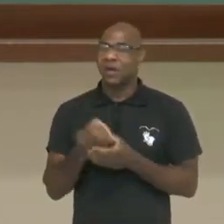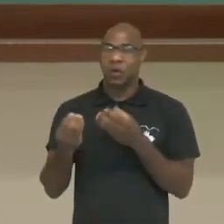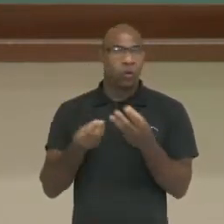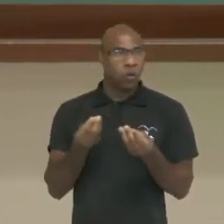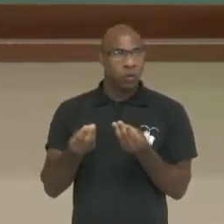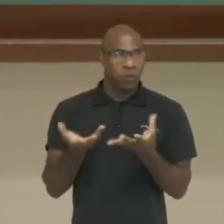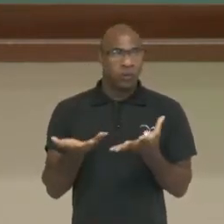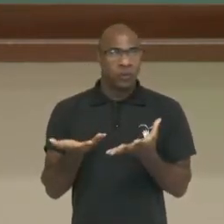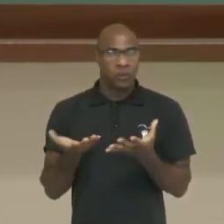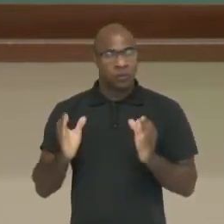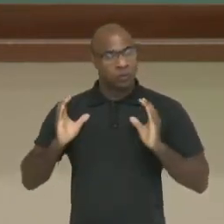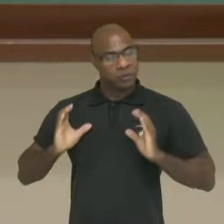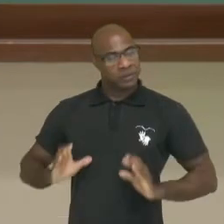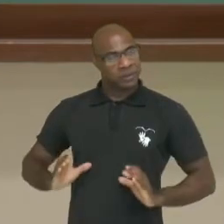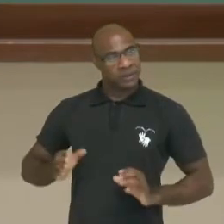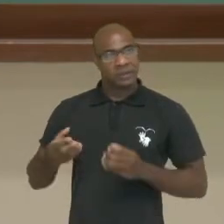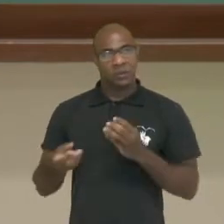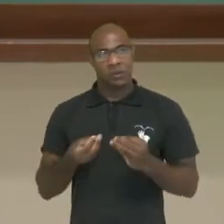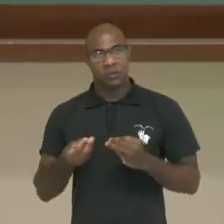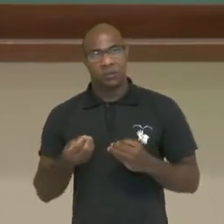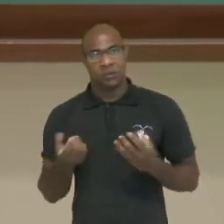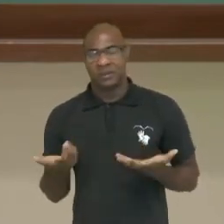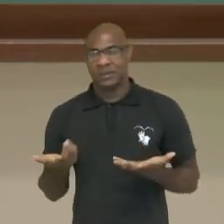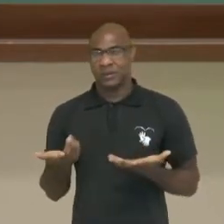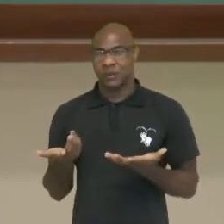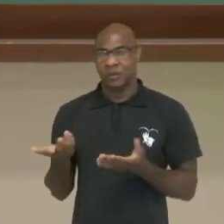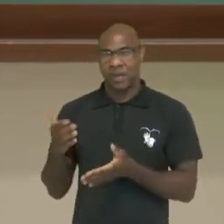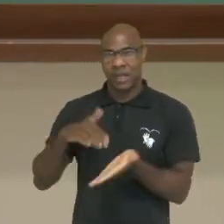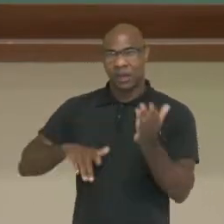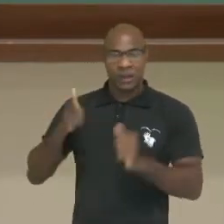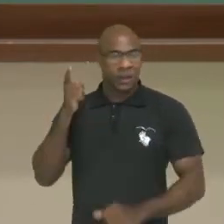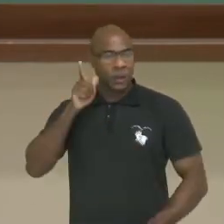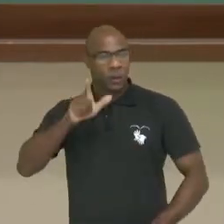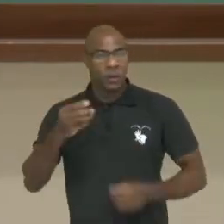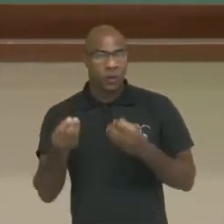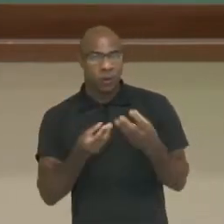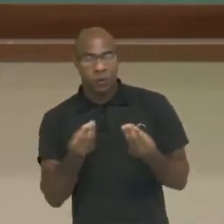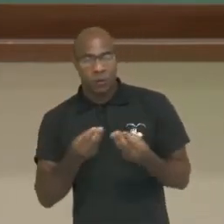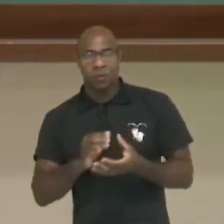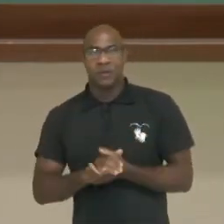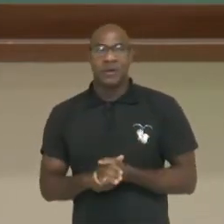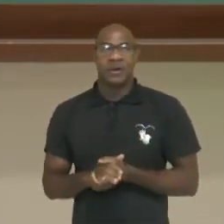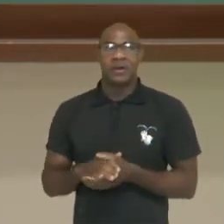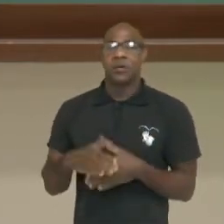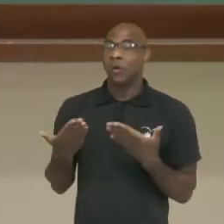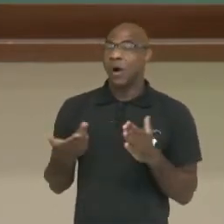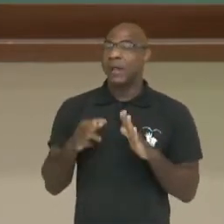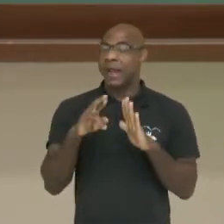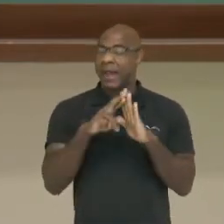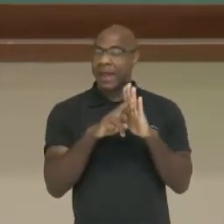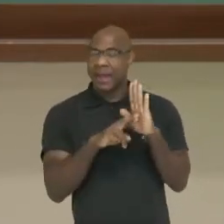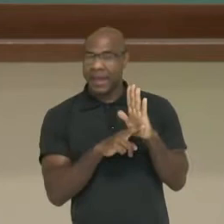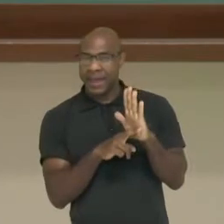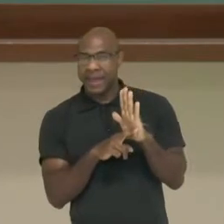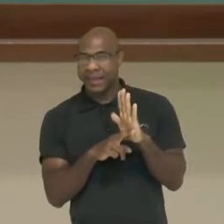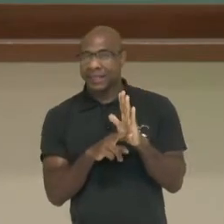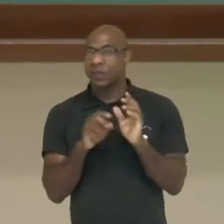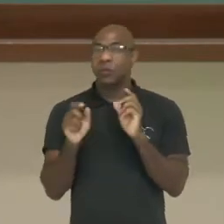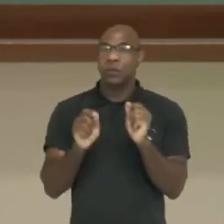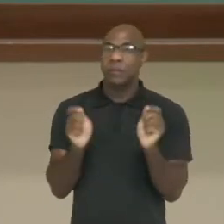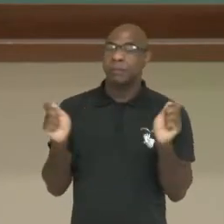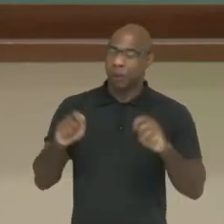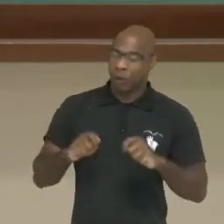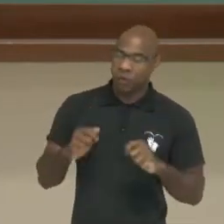se pontua, como se vence uma luta, né? Quais são as regras, o que é permitido, o que não